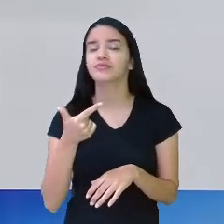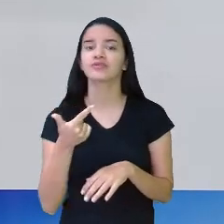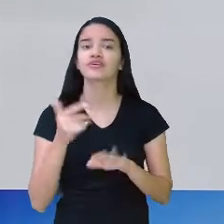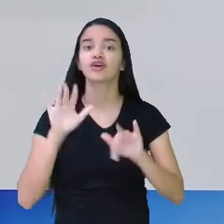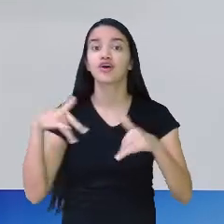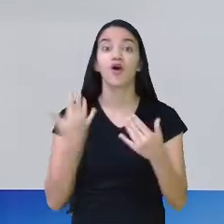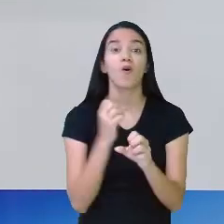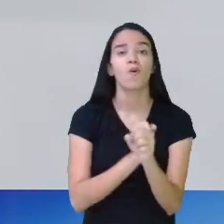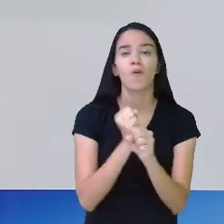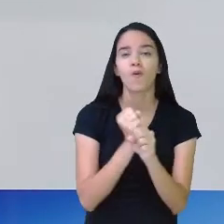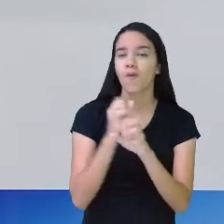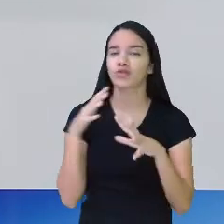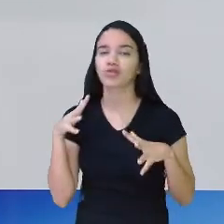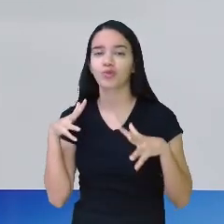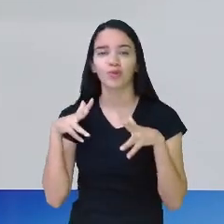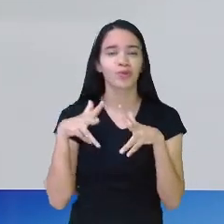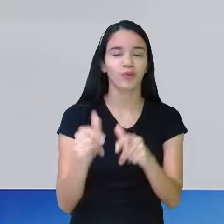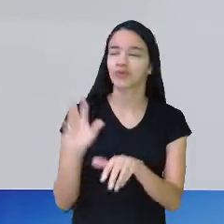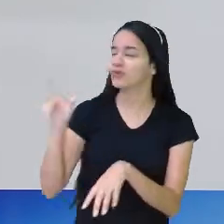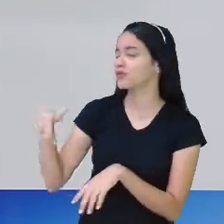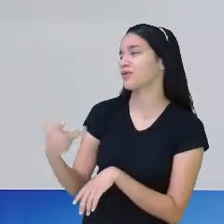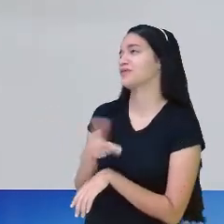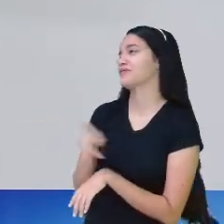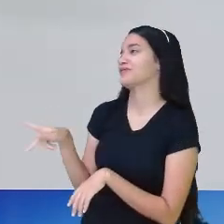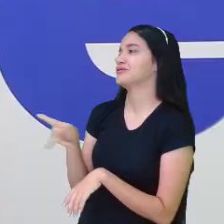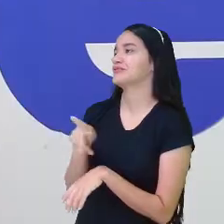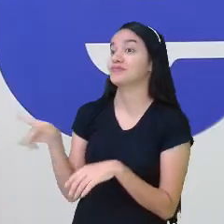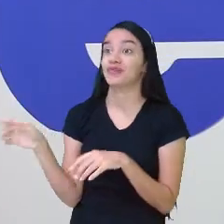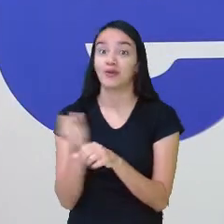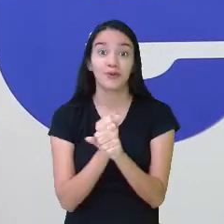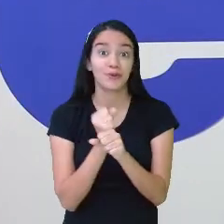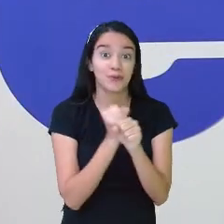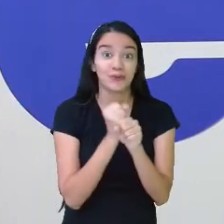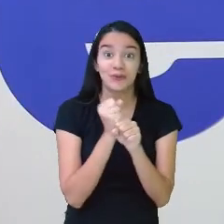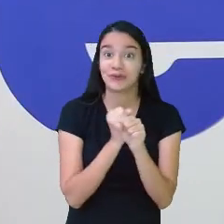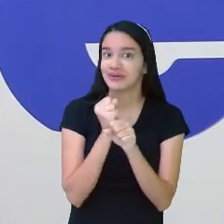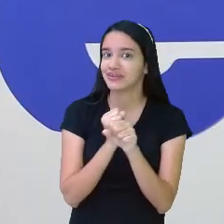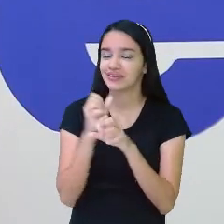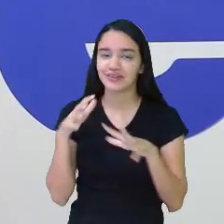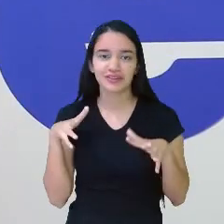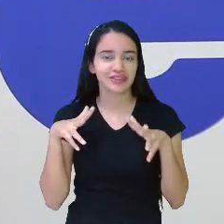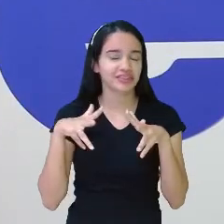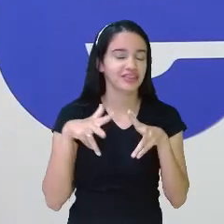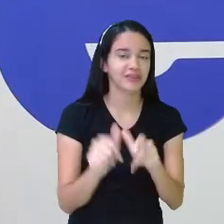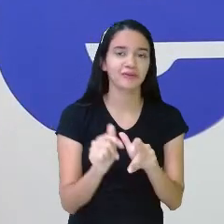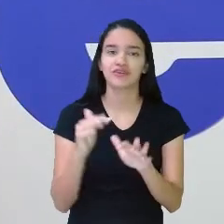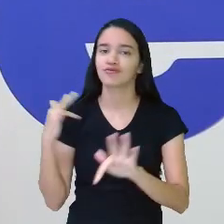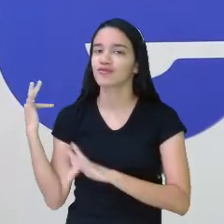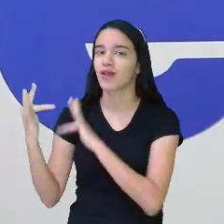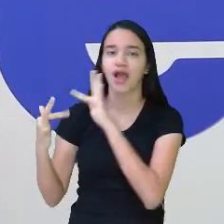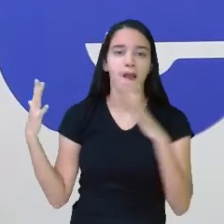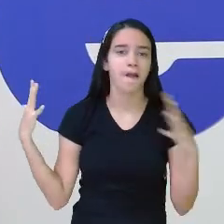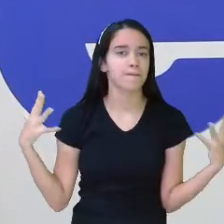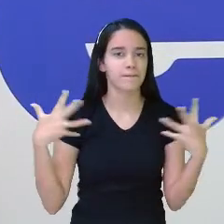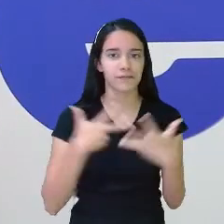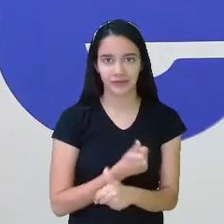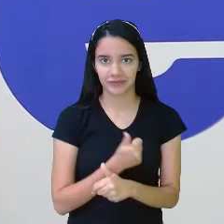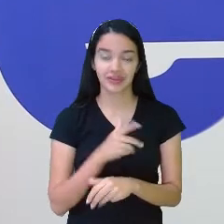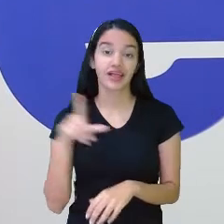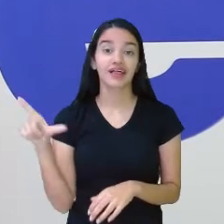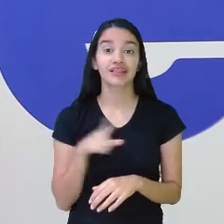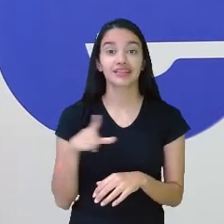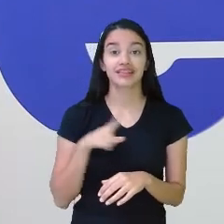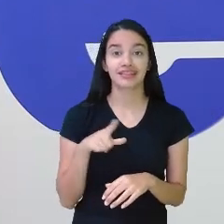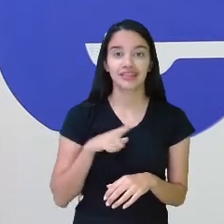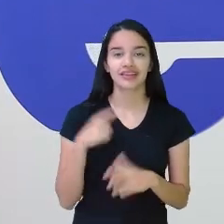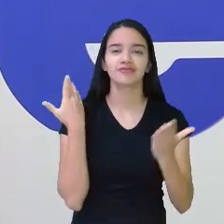folclore o ano todo, né, professora Mauriceia? O ano inteiro, folclore, é maravilhoso. A gente já teve aula